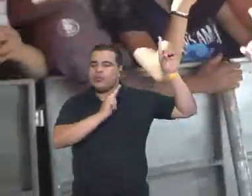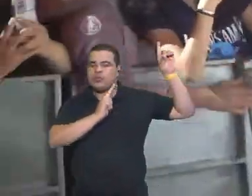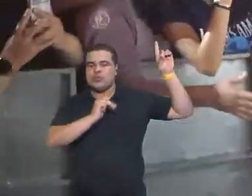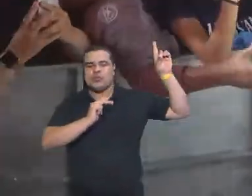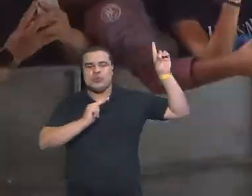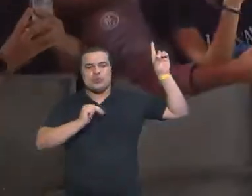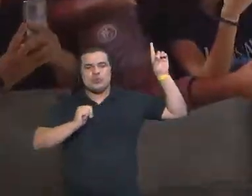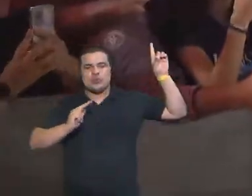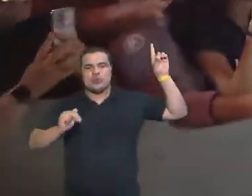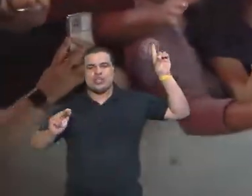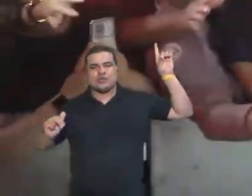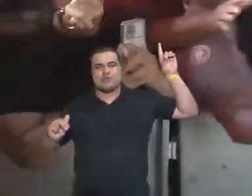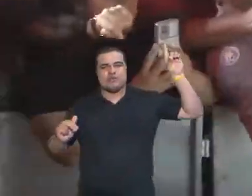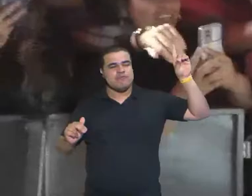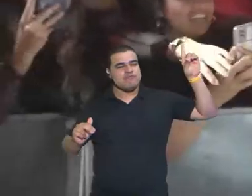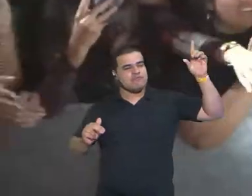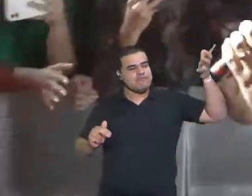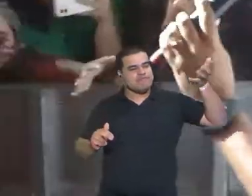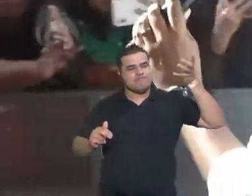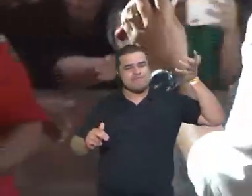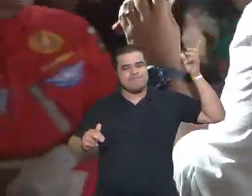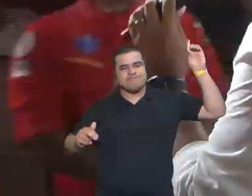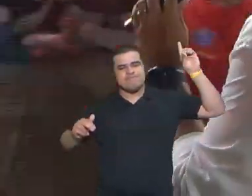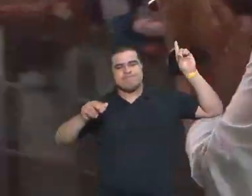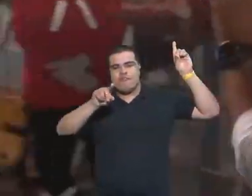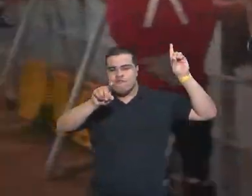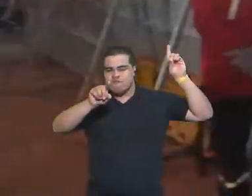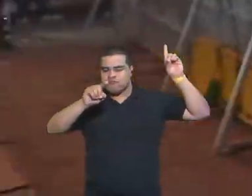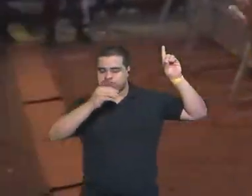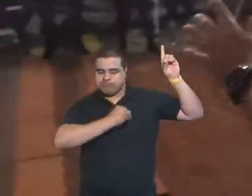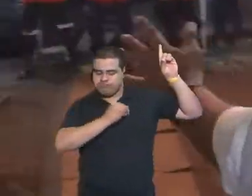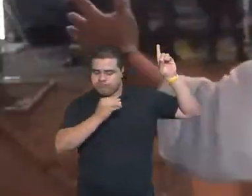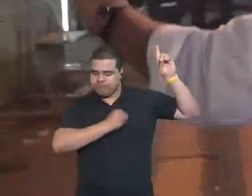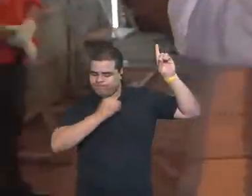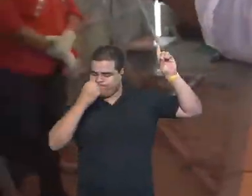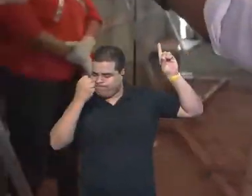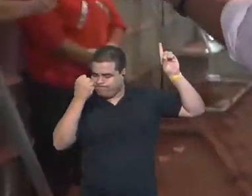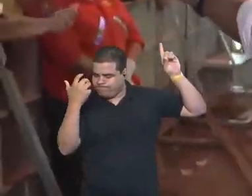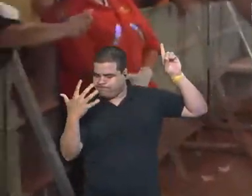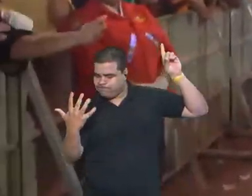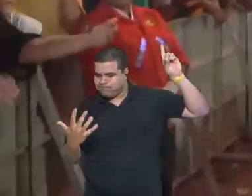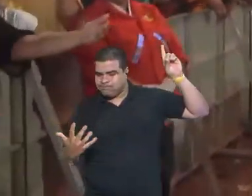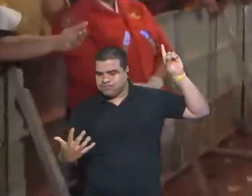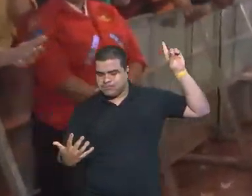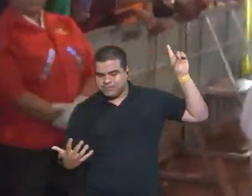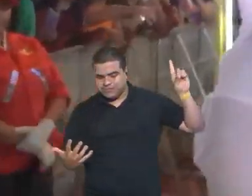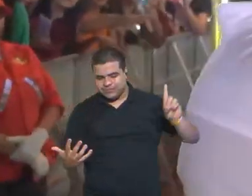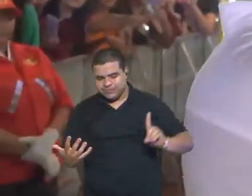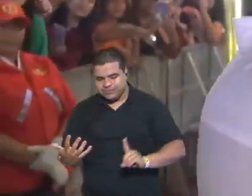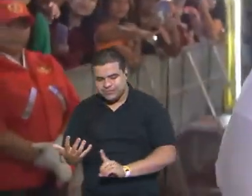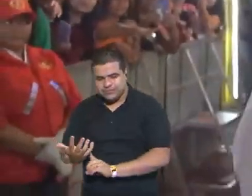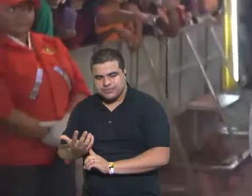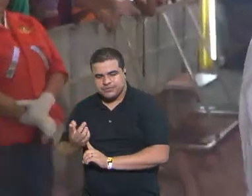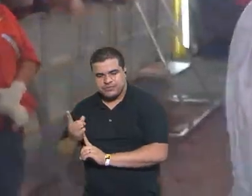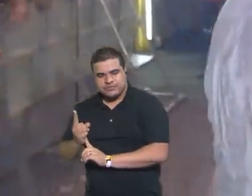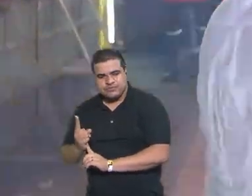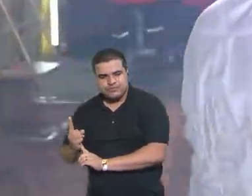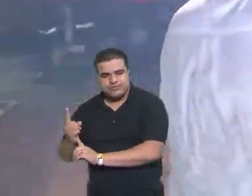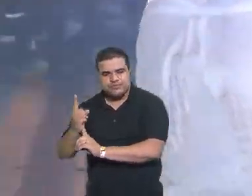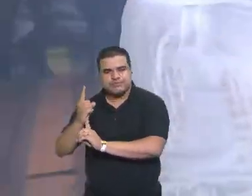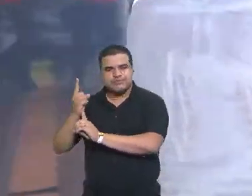desistir Ele está aqui para te levantar se o